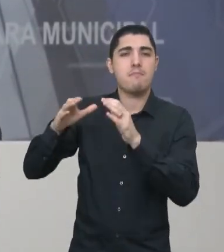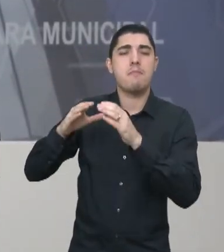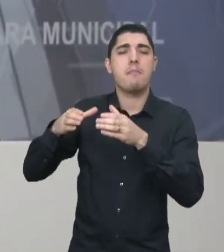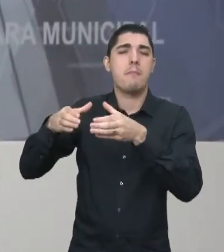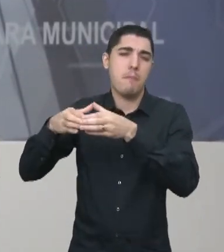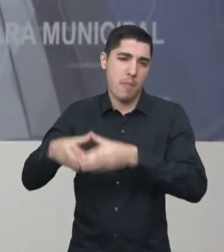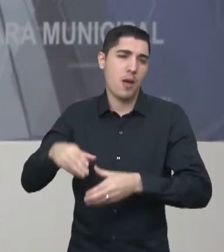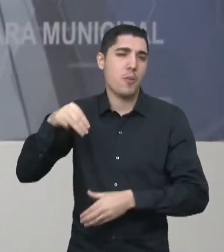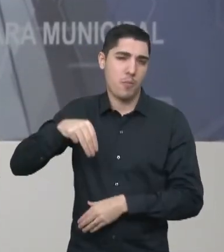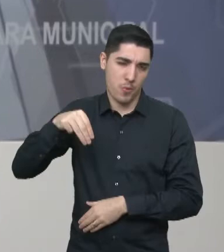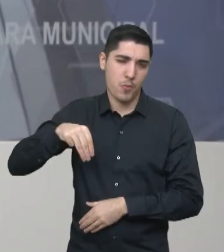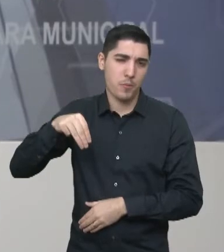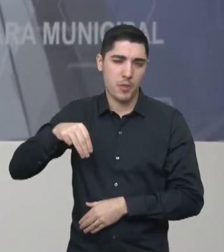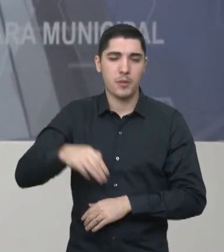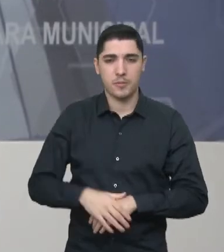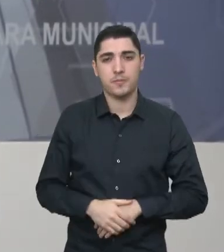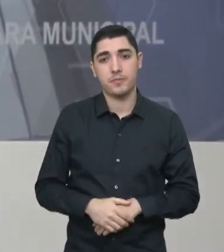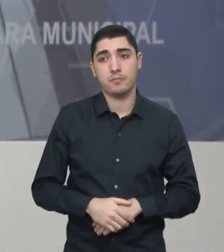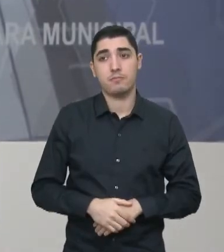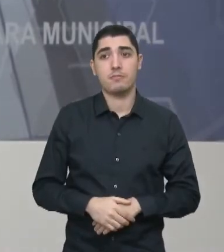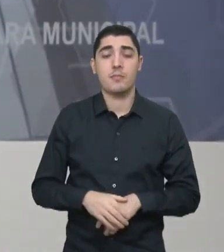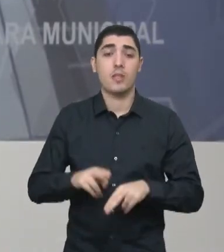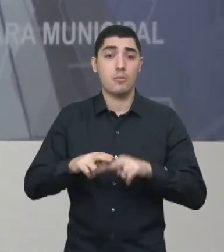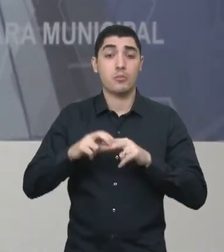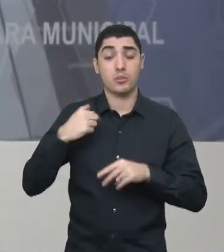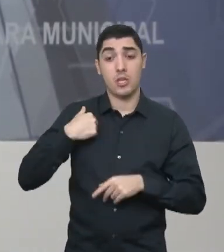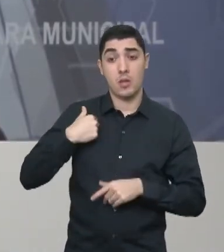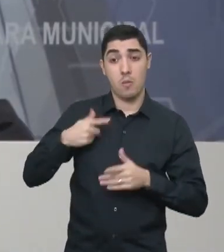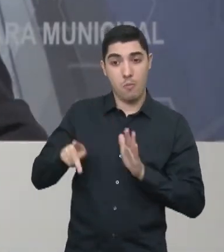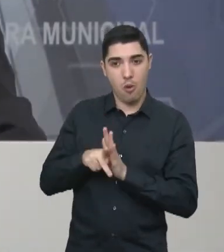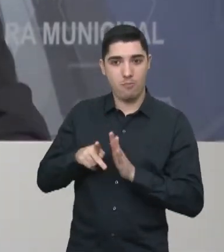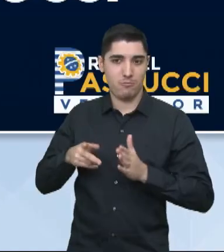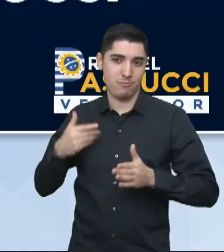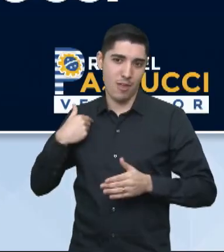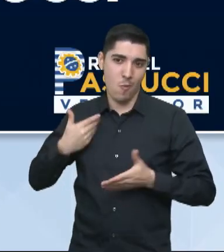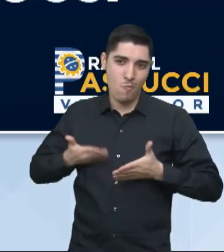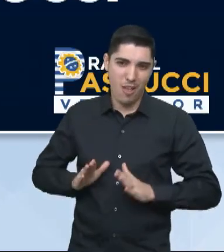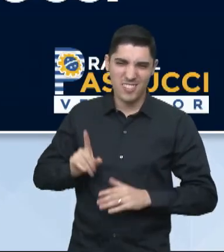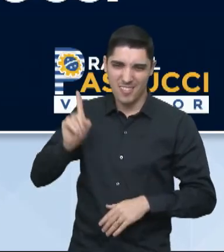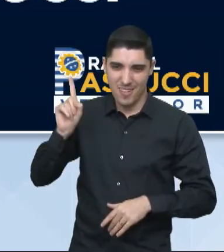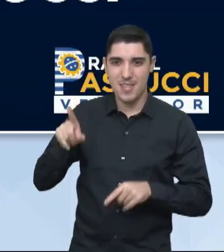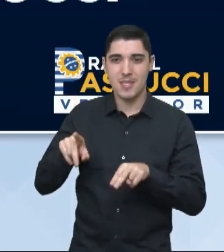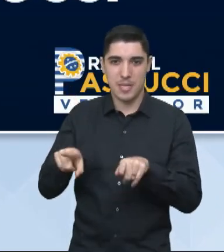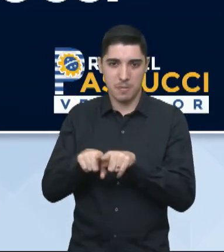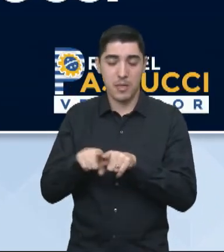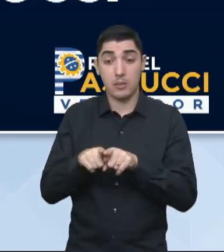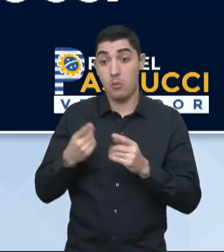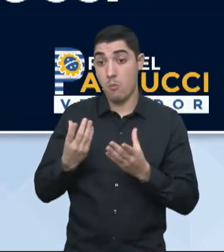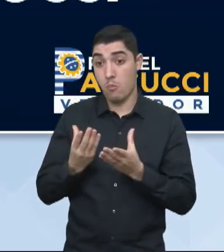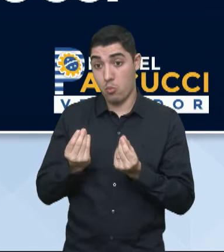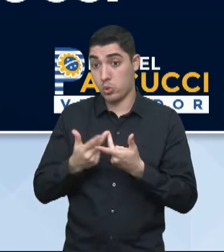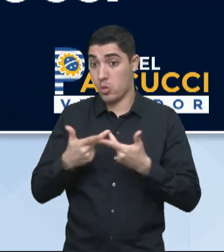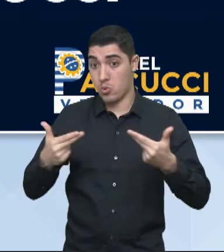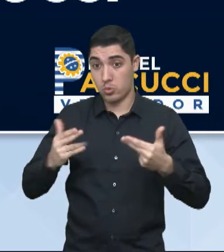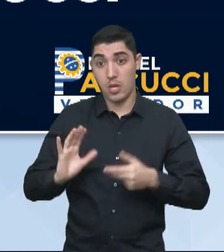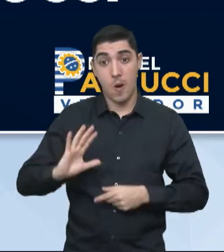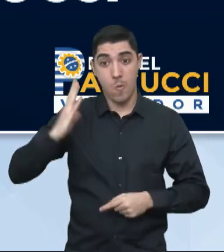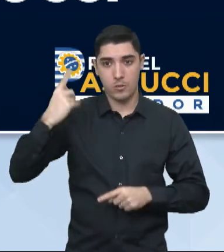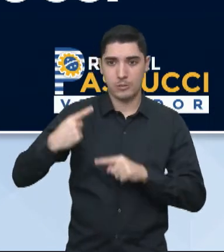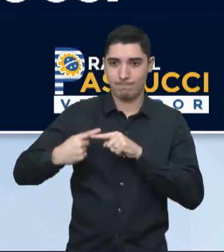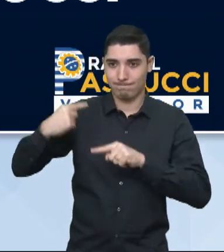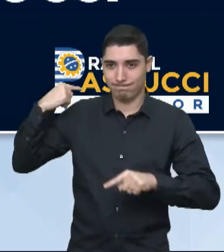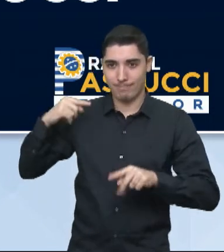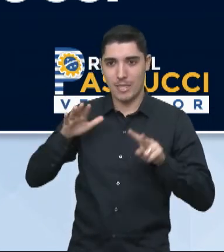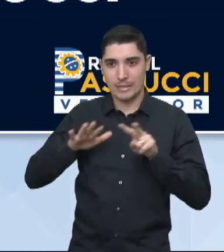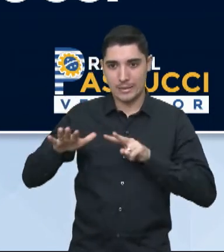que enaltecer o trabalho lá de onde eu vim, lá do nosso bairro. Muitas coisas aconteceram aí nessa última semana e